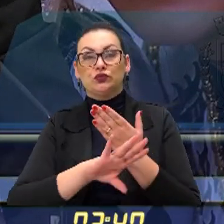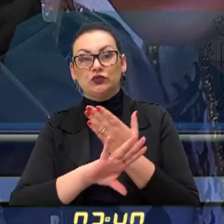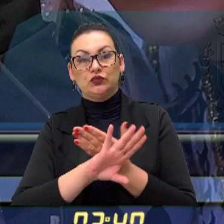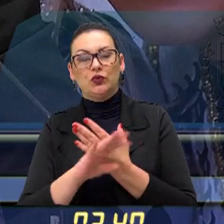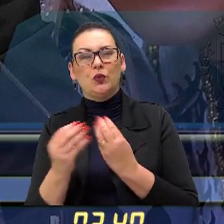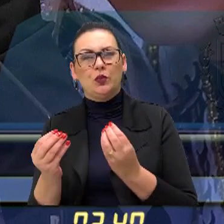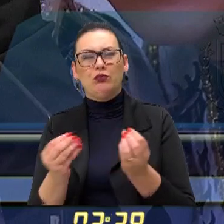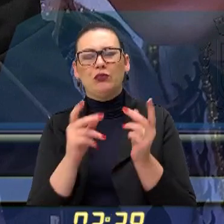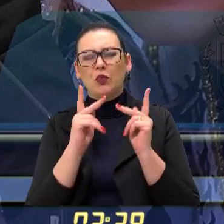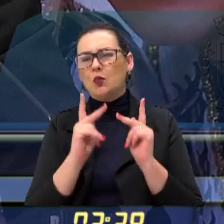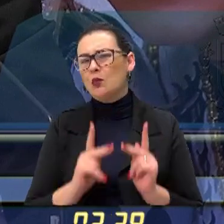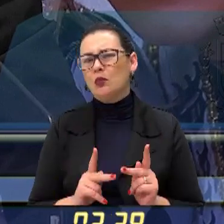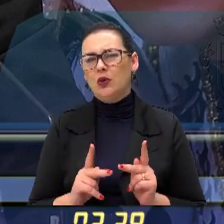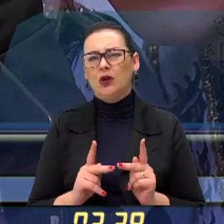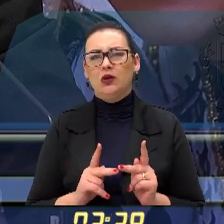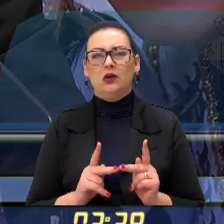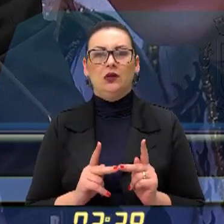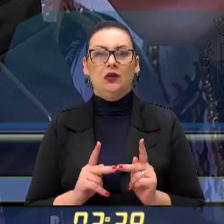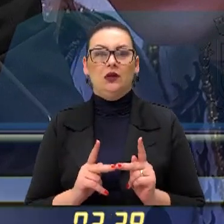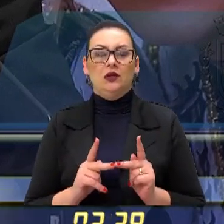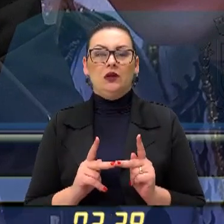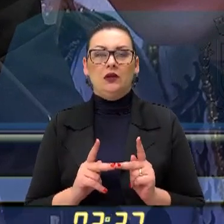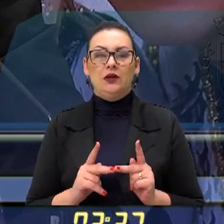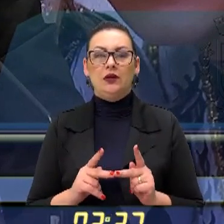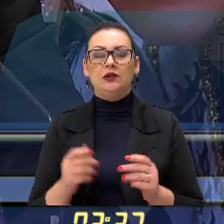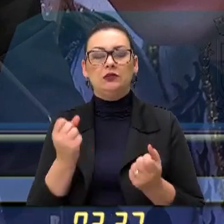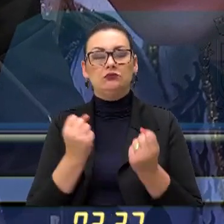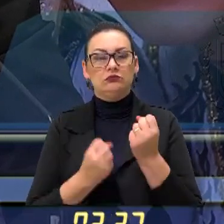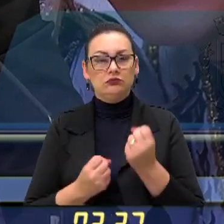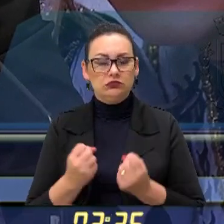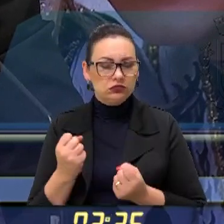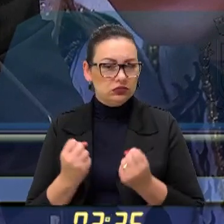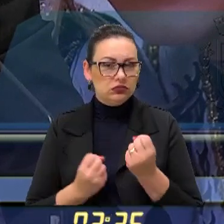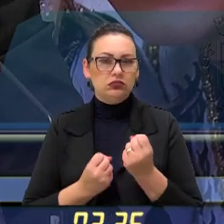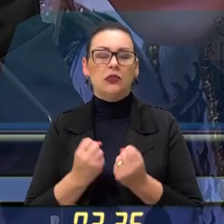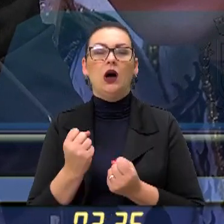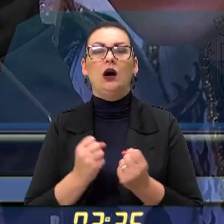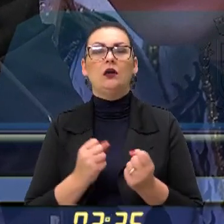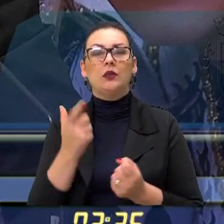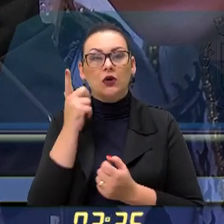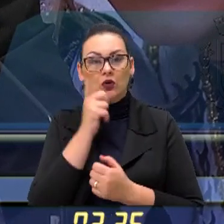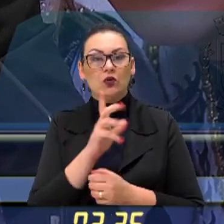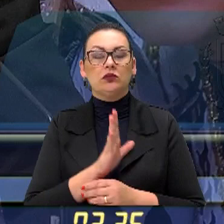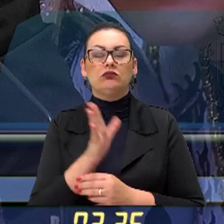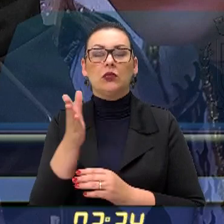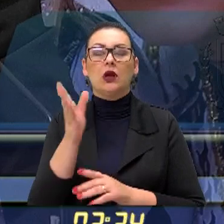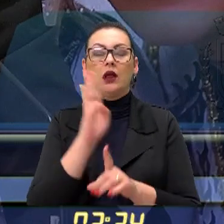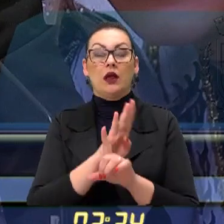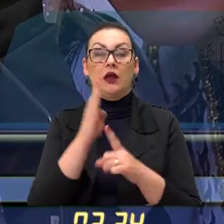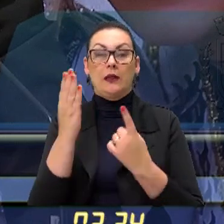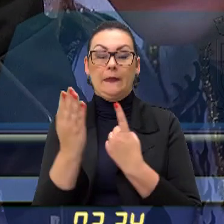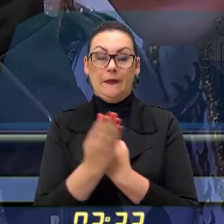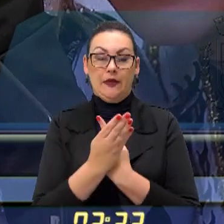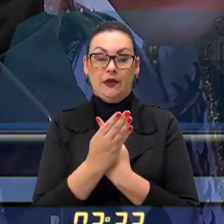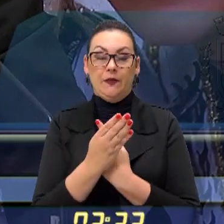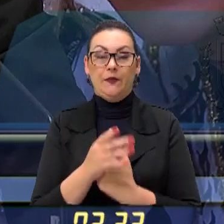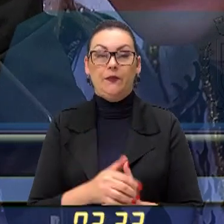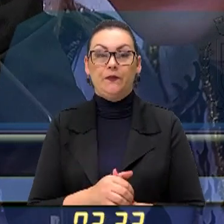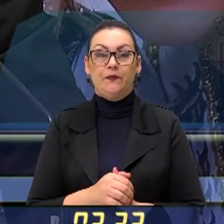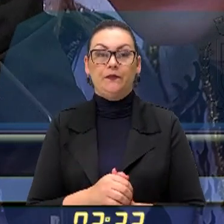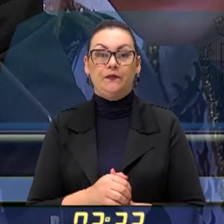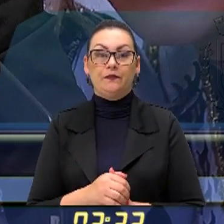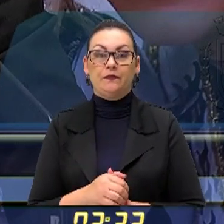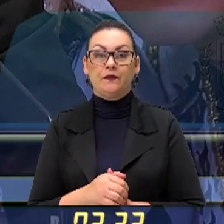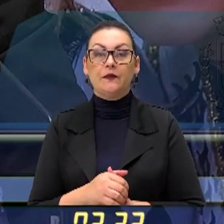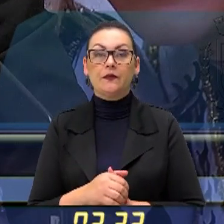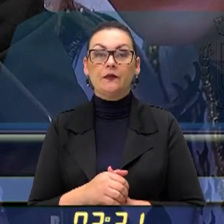então muitas pessoas passam de carro para chegar até os seus bairros ali na Zona Sul.